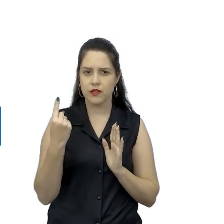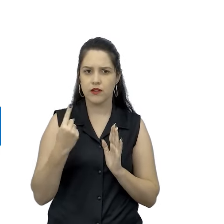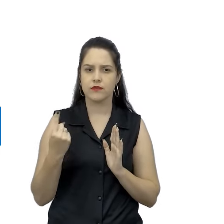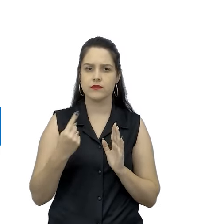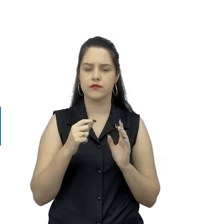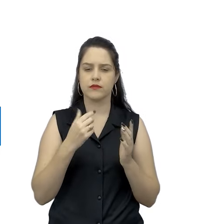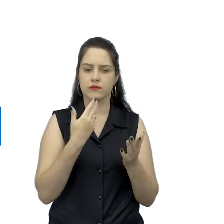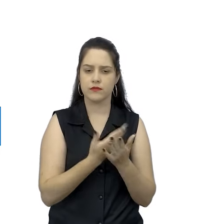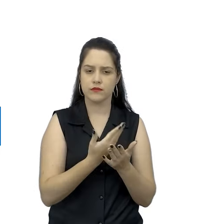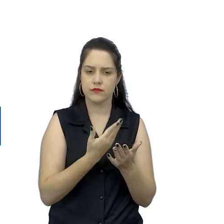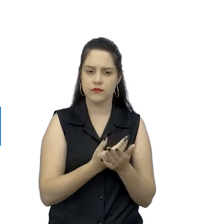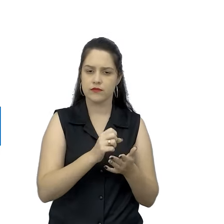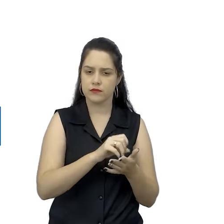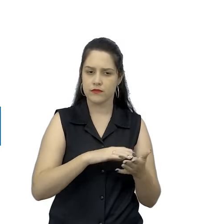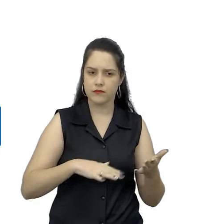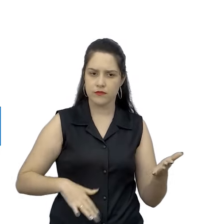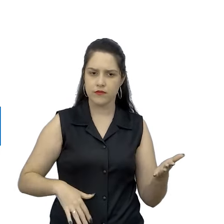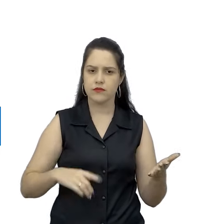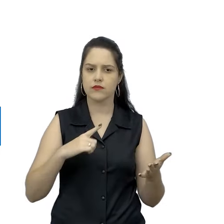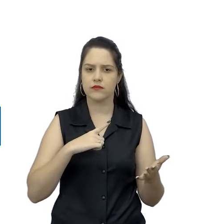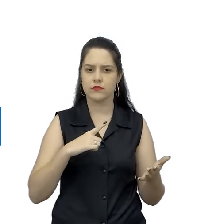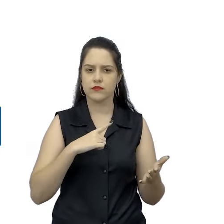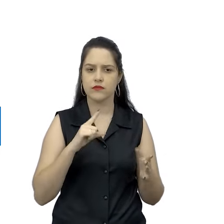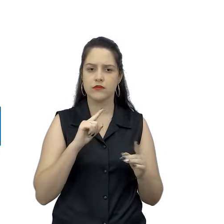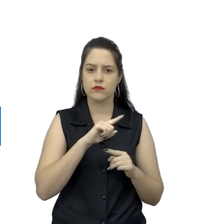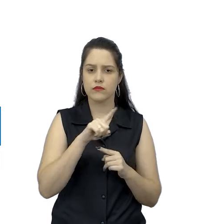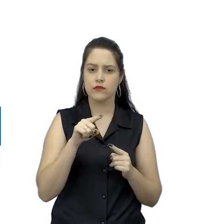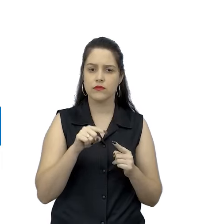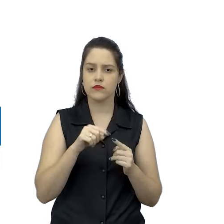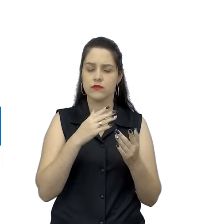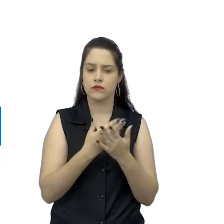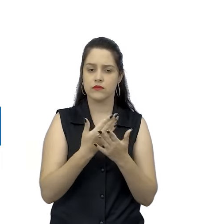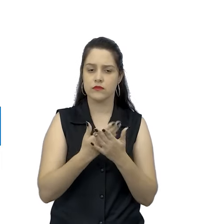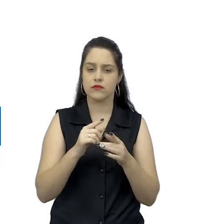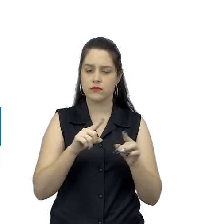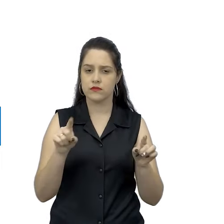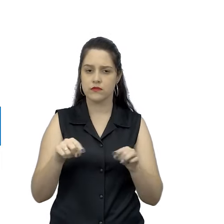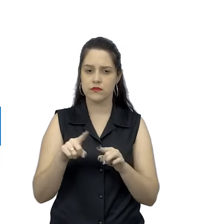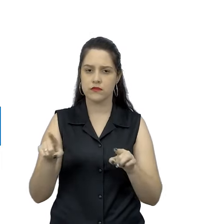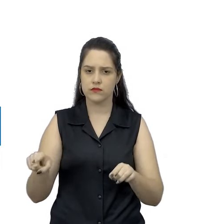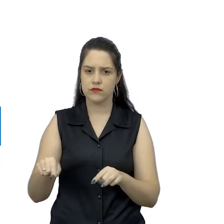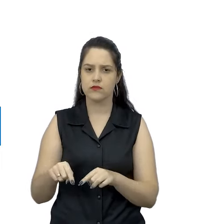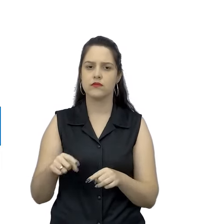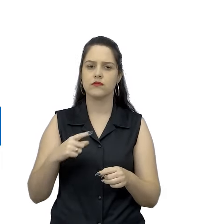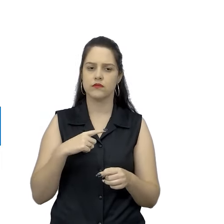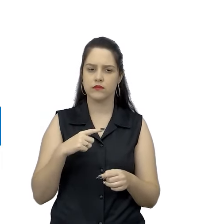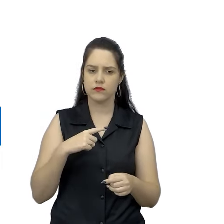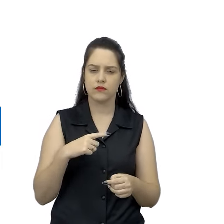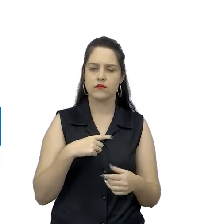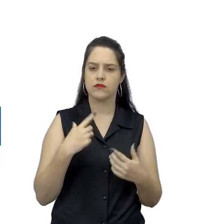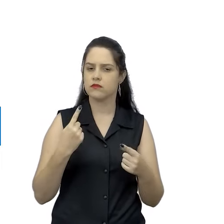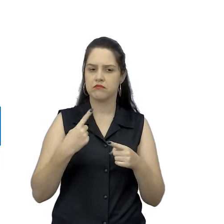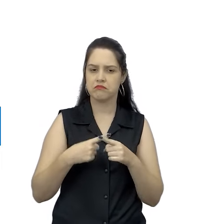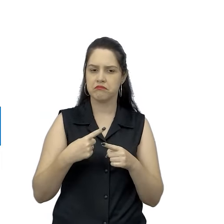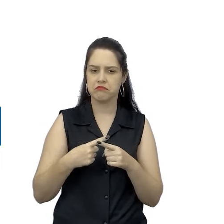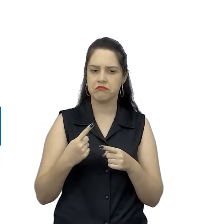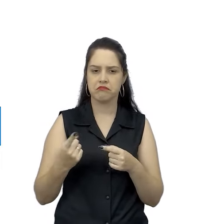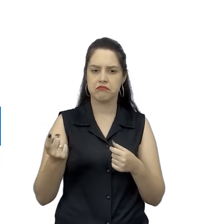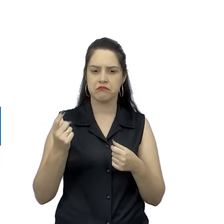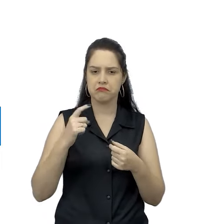nosso material Aprender Sempre. Nós temos o objetivo dessas aulas. Por que eu estou ensinando frações? Por que eu estou retomando